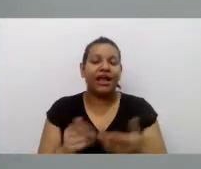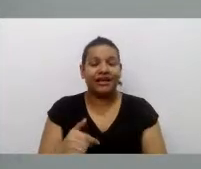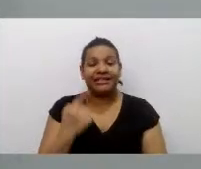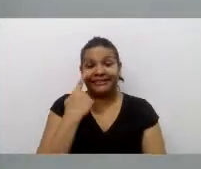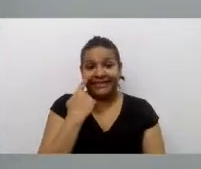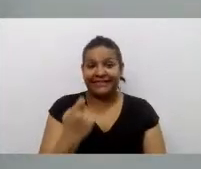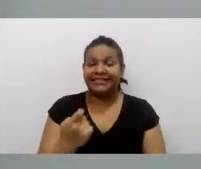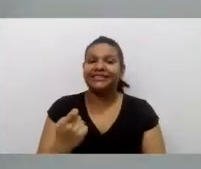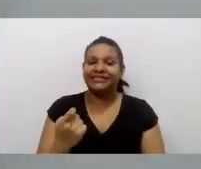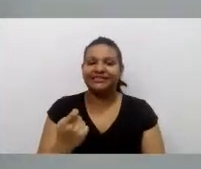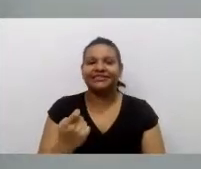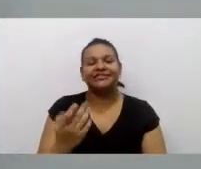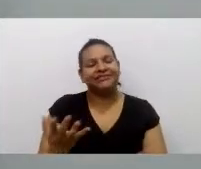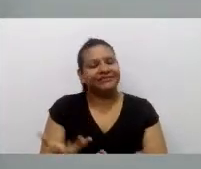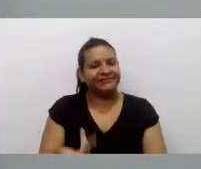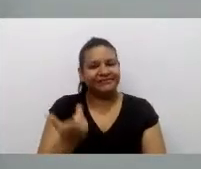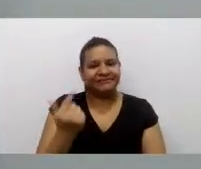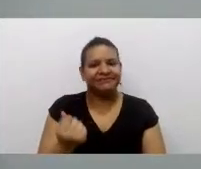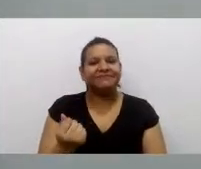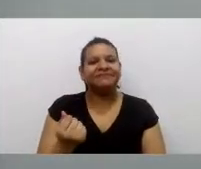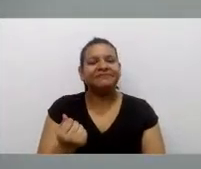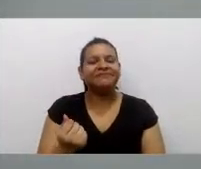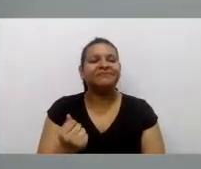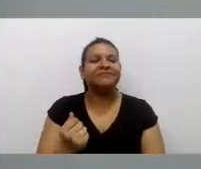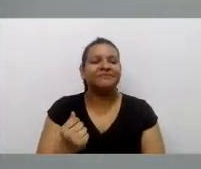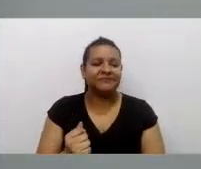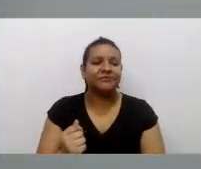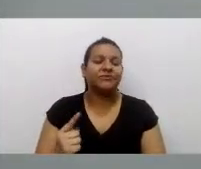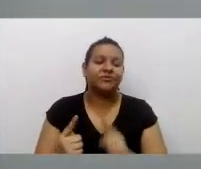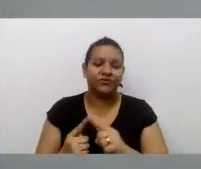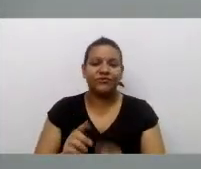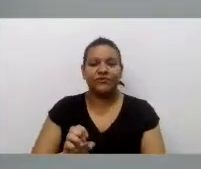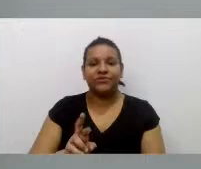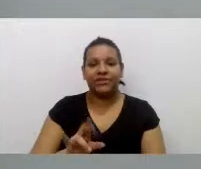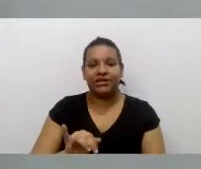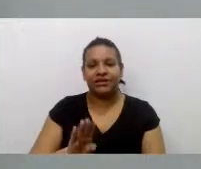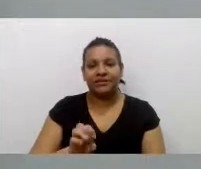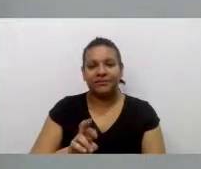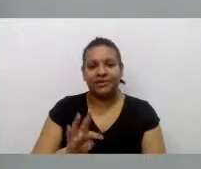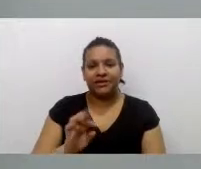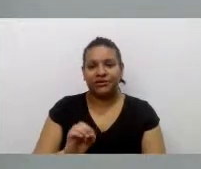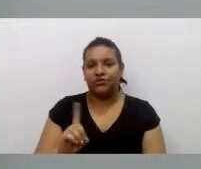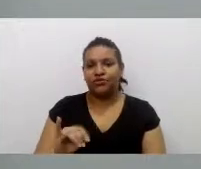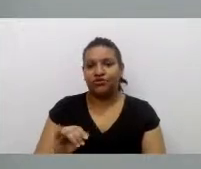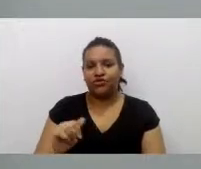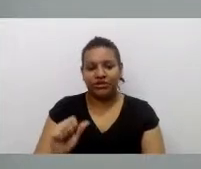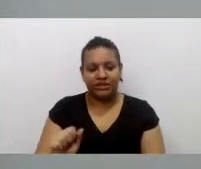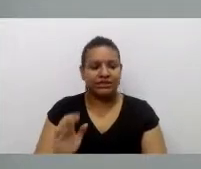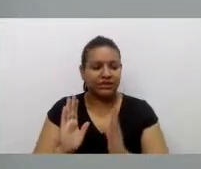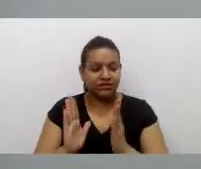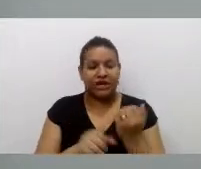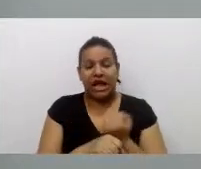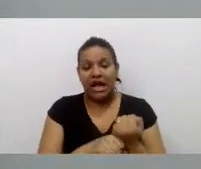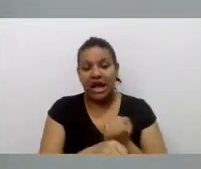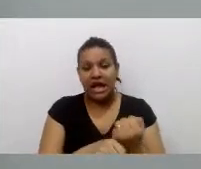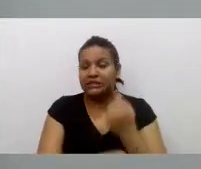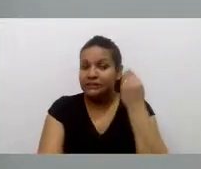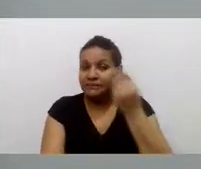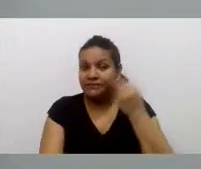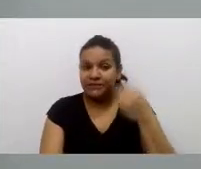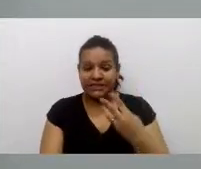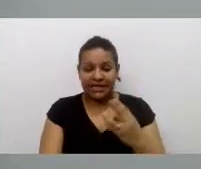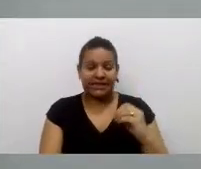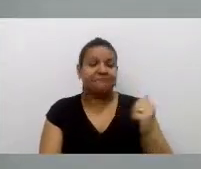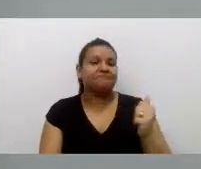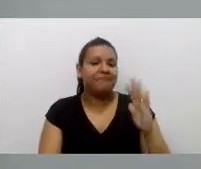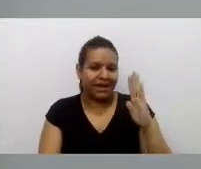interessantíssimos, ilustres. Um deles é o Heriberto Diaz, que possui mais de 30 anos de experiência como professor, tutor,